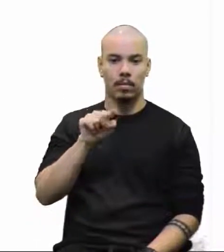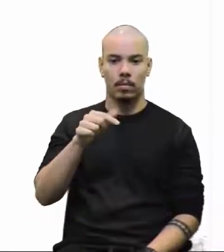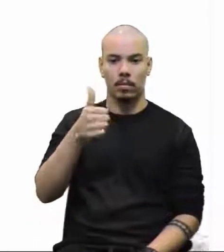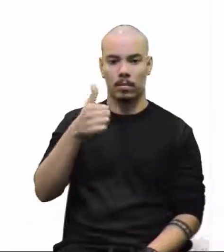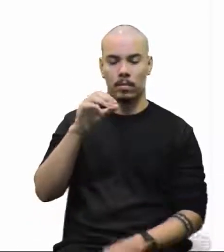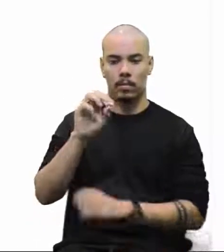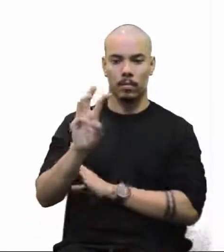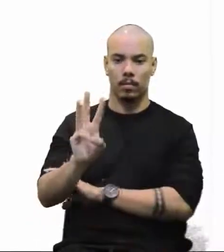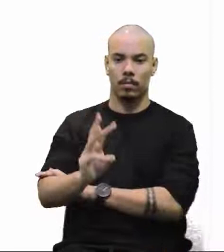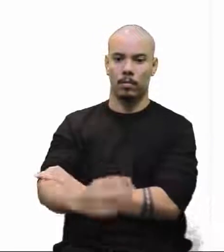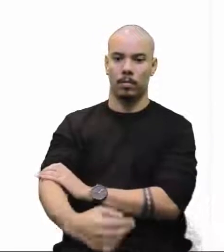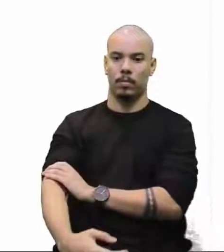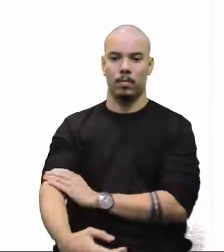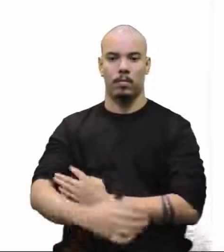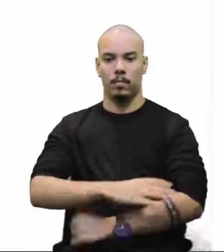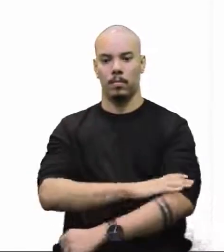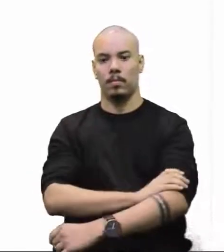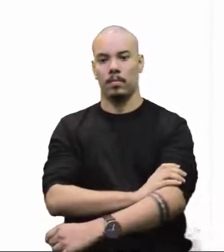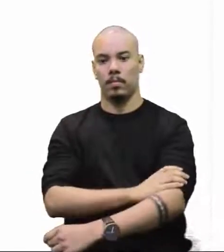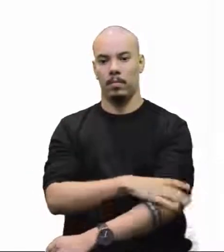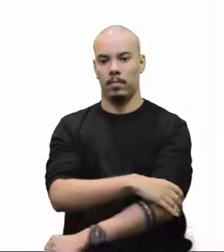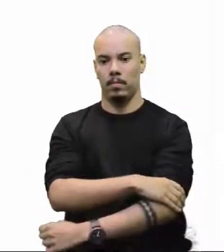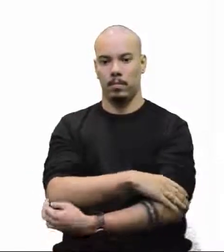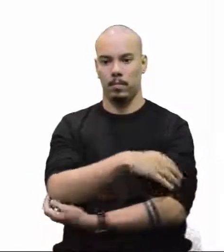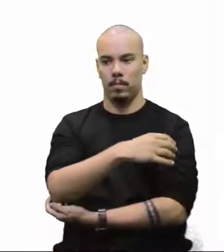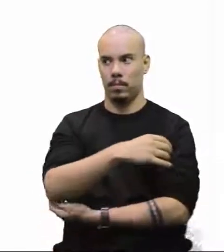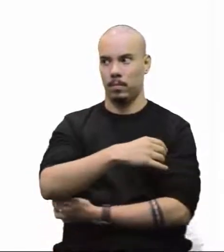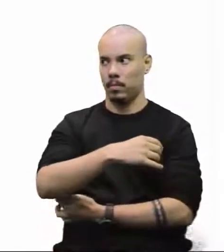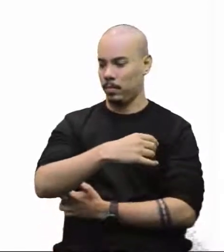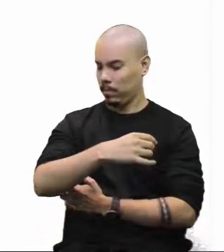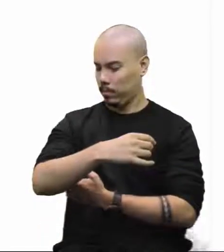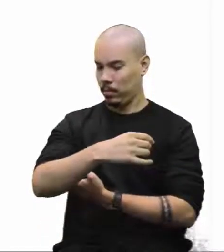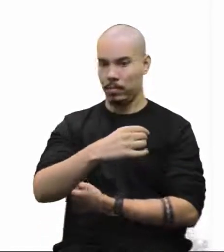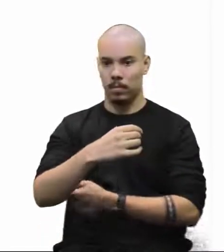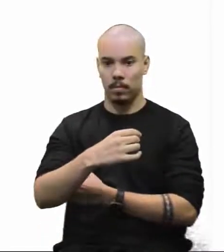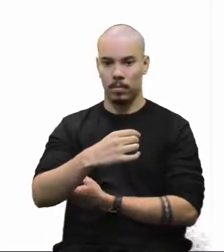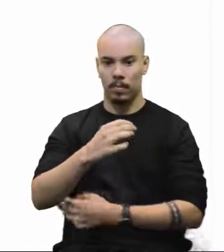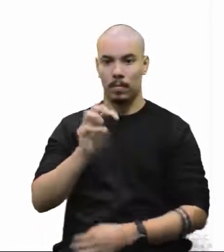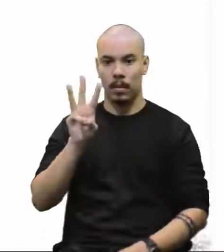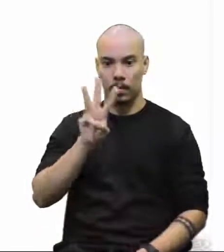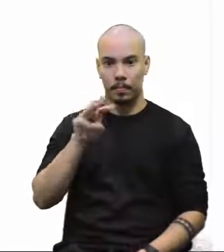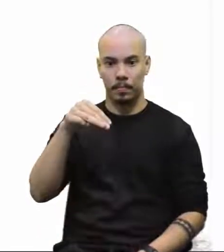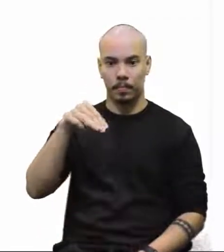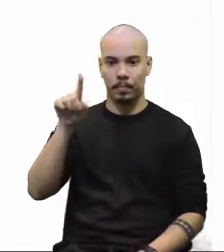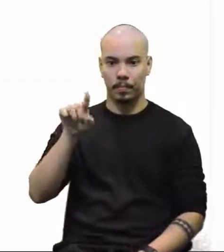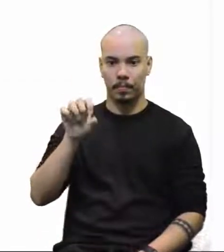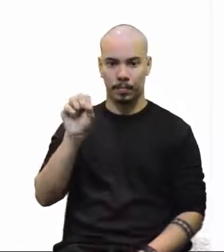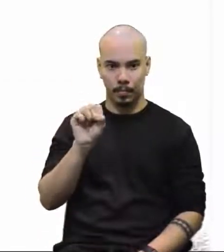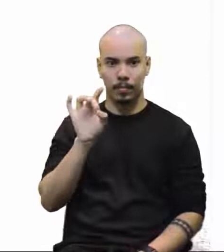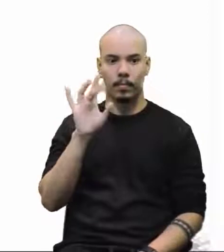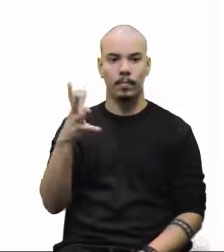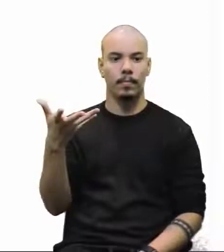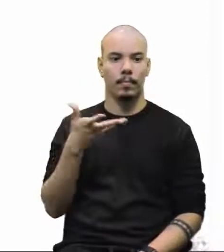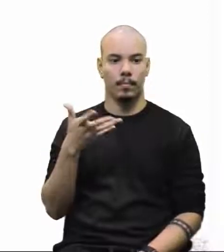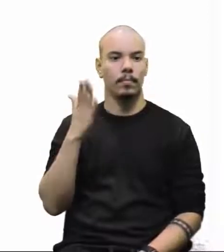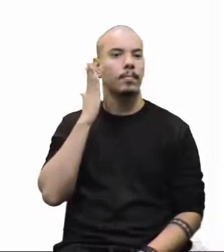5.000 metros por segundo, ou 5 vezes 10 a terceira, né? Então vamos lá, é só a